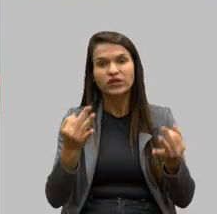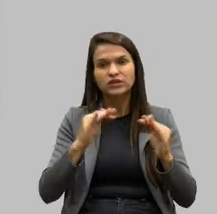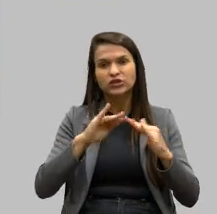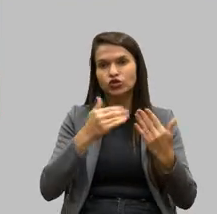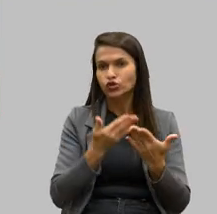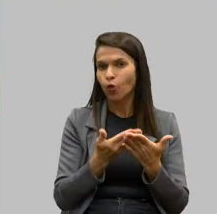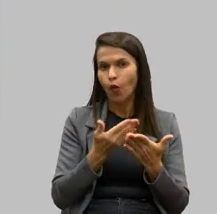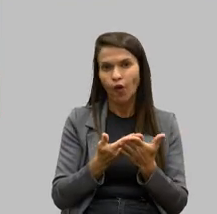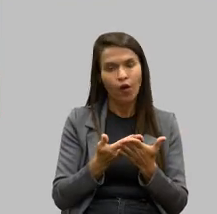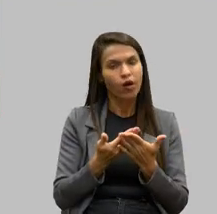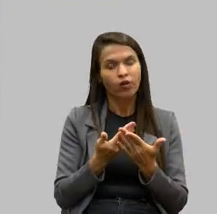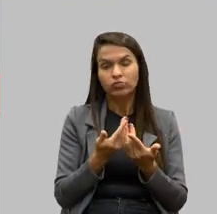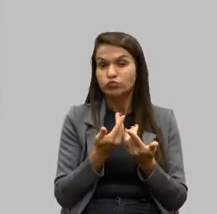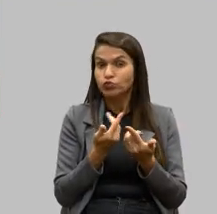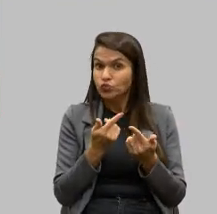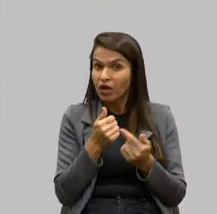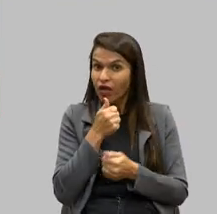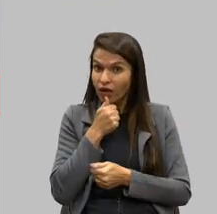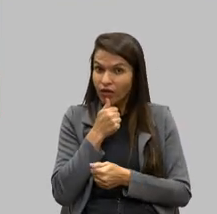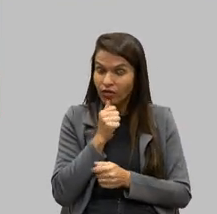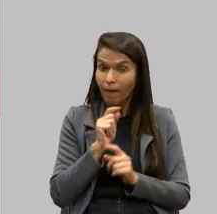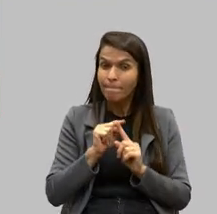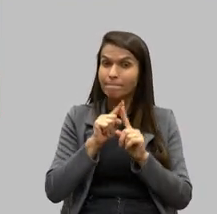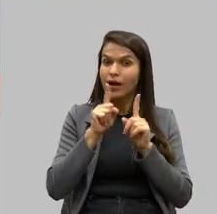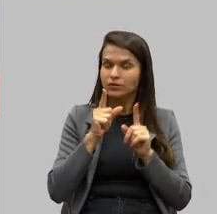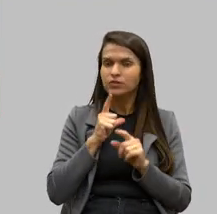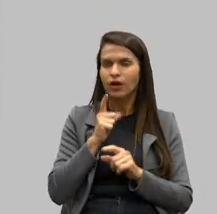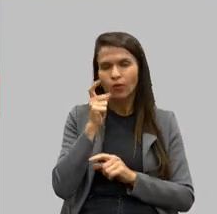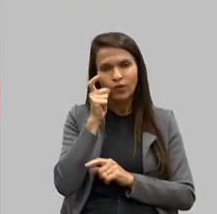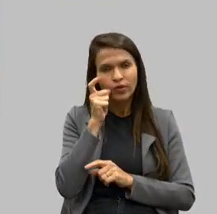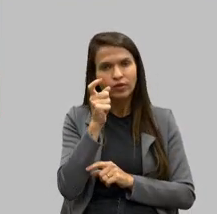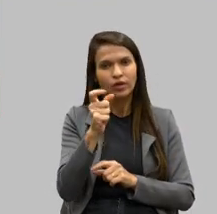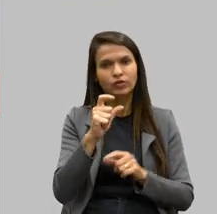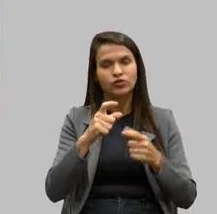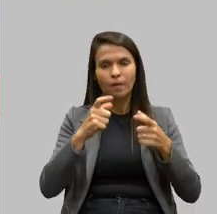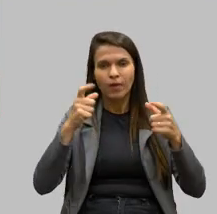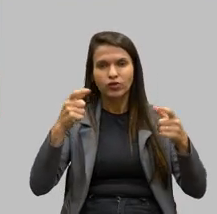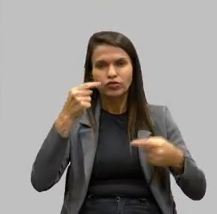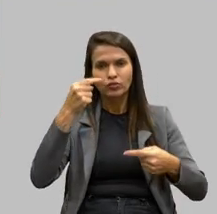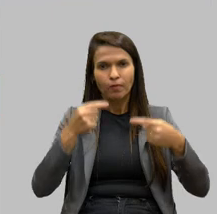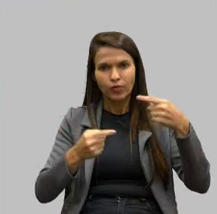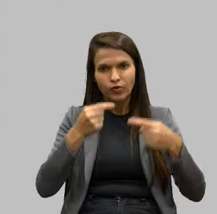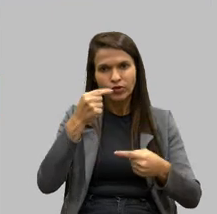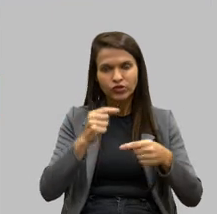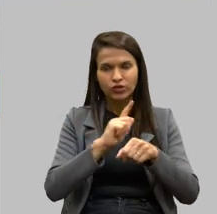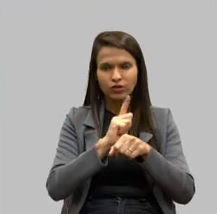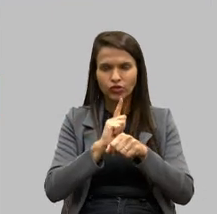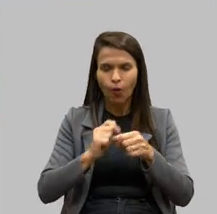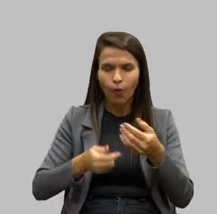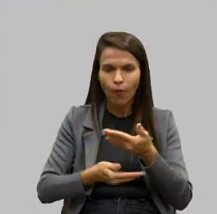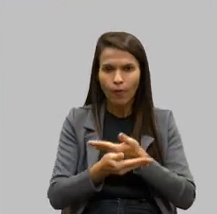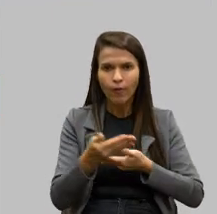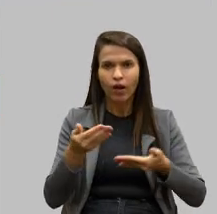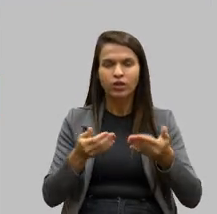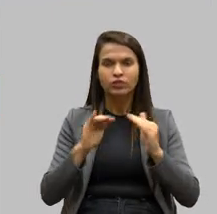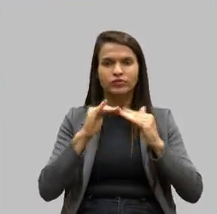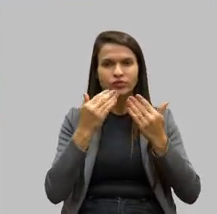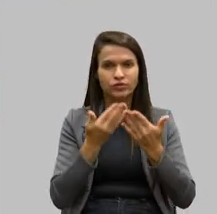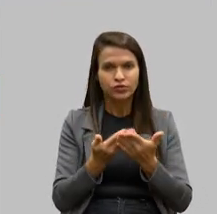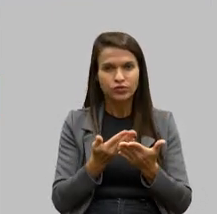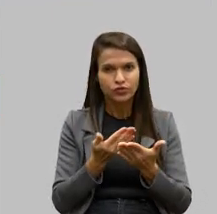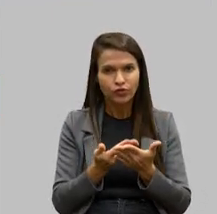nós não temos isso ainda, mas, sim, há um interesse de ampliação da política, de gestão compartilhada das nossas escolas,